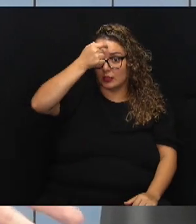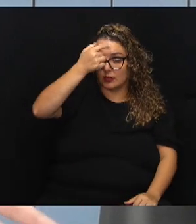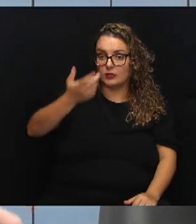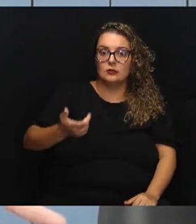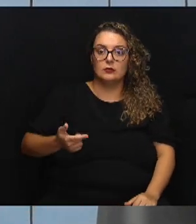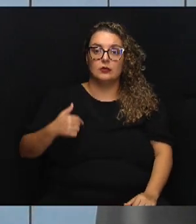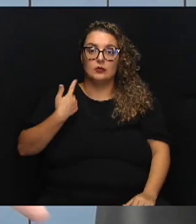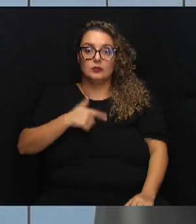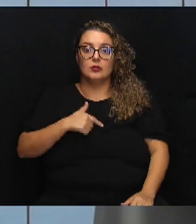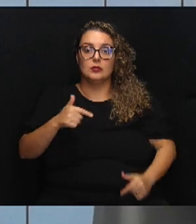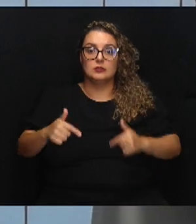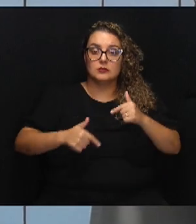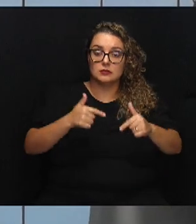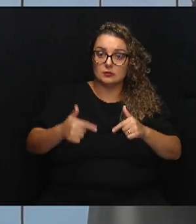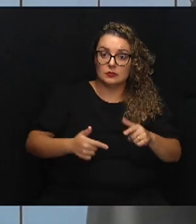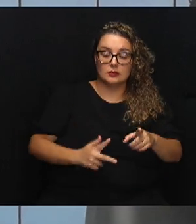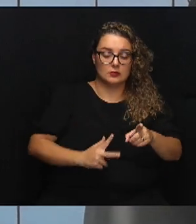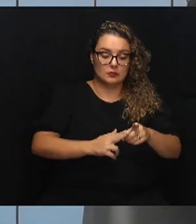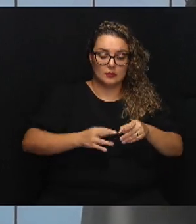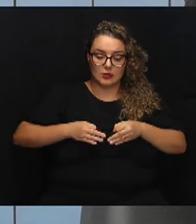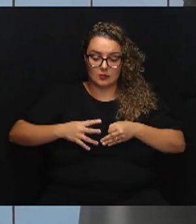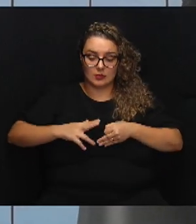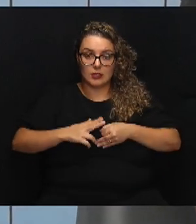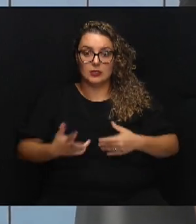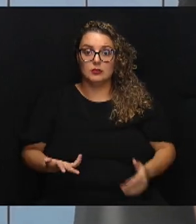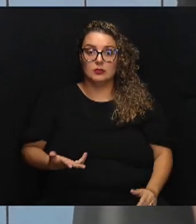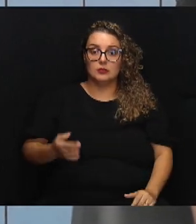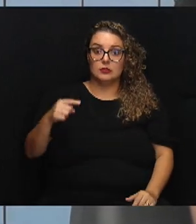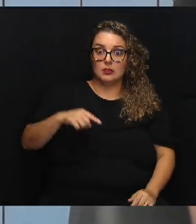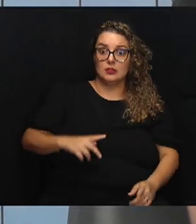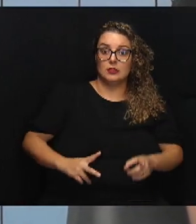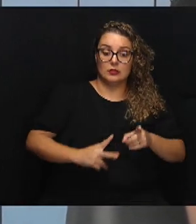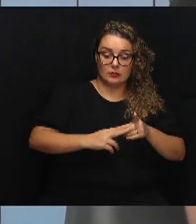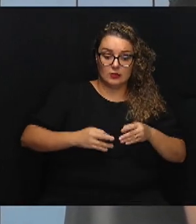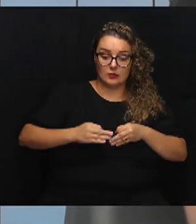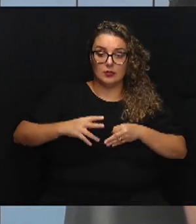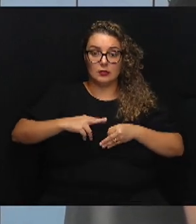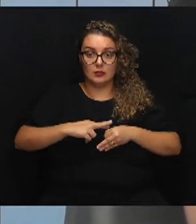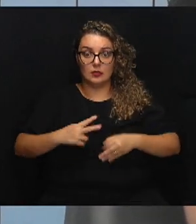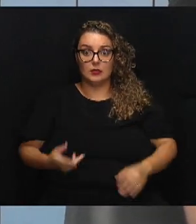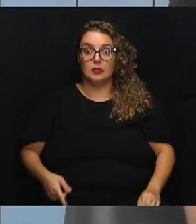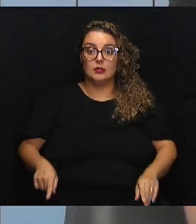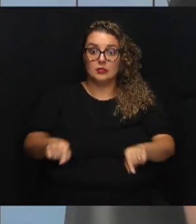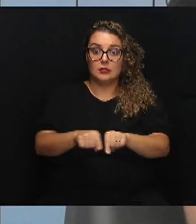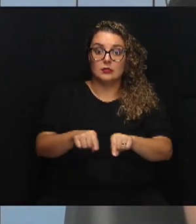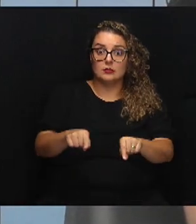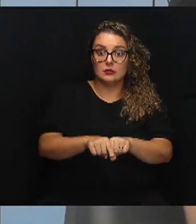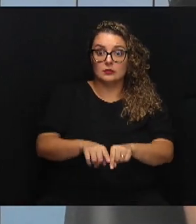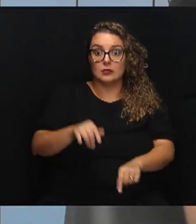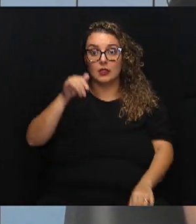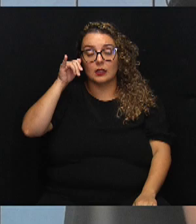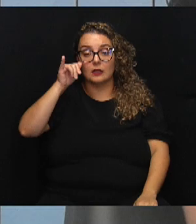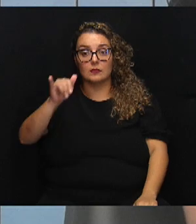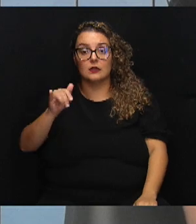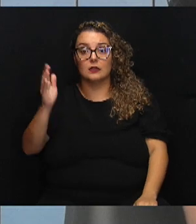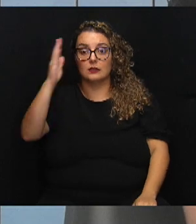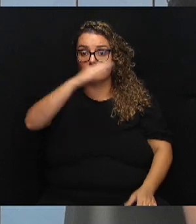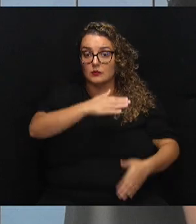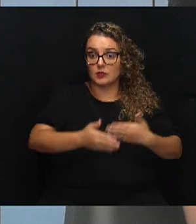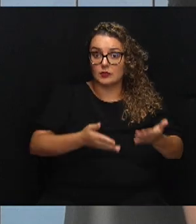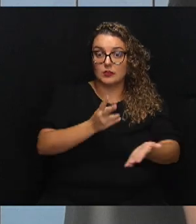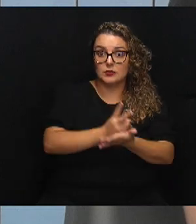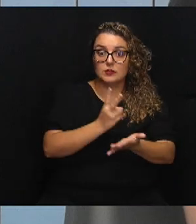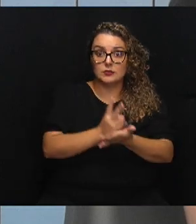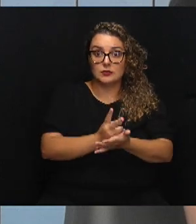com castração, a gente faz mutirão de castração. E a castração é um jeito também da gente evitar os maus tratos, né? Eu sempre digo,